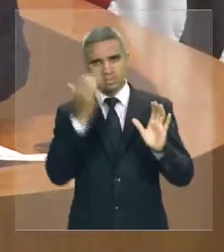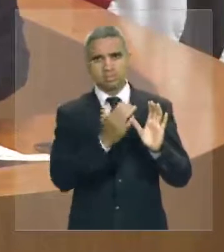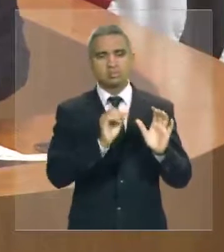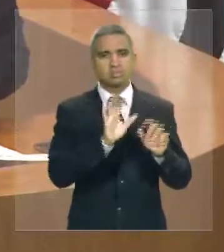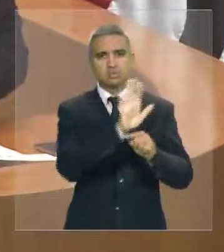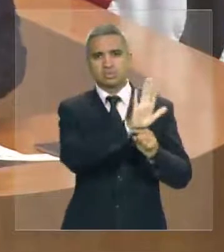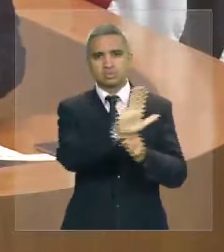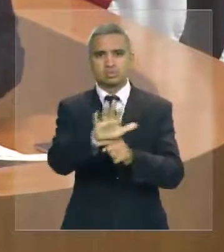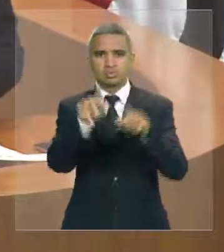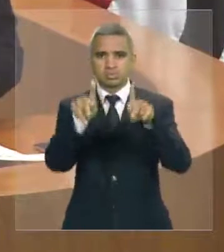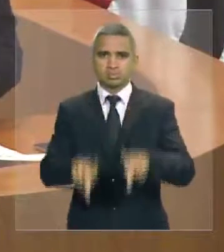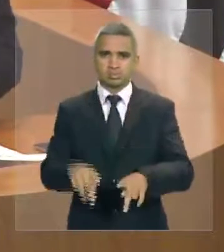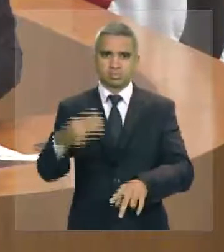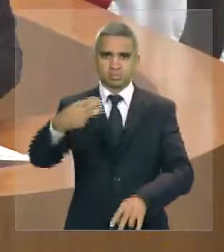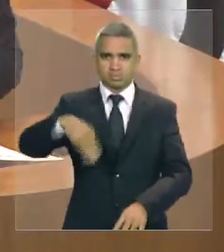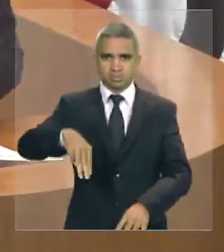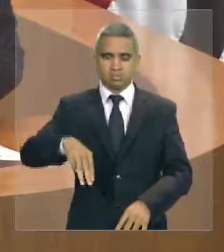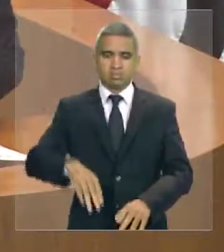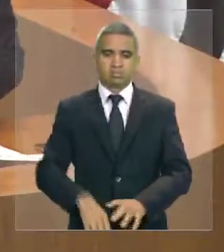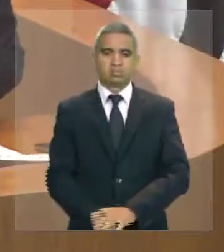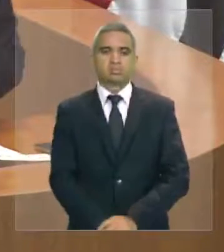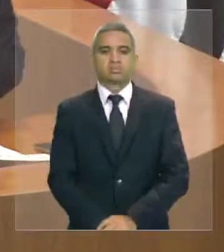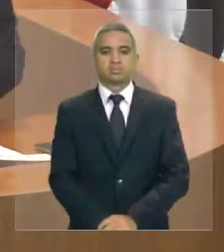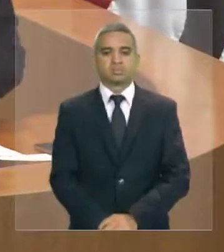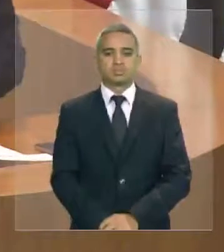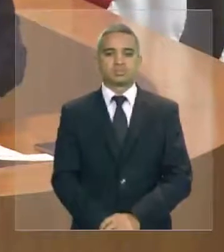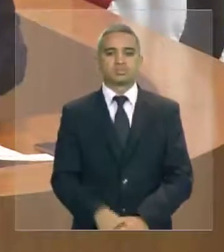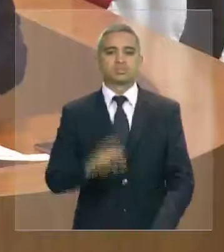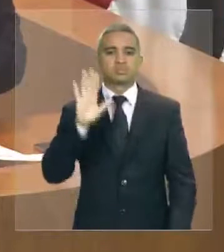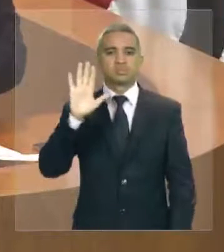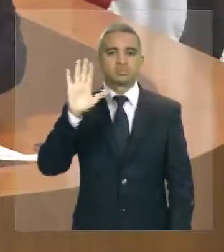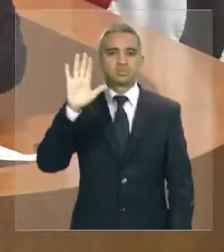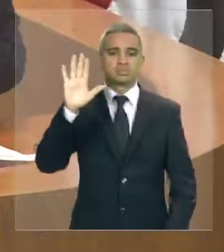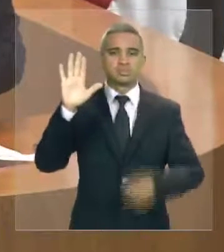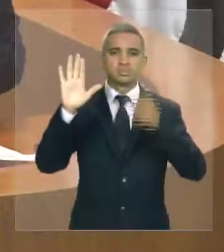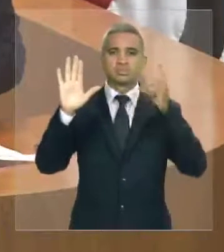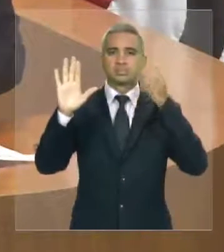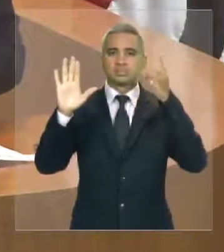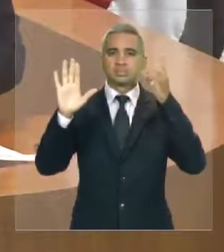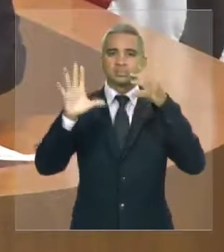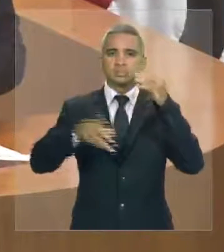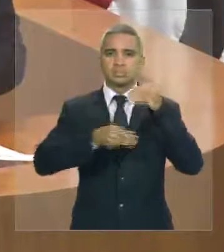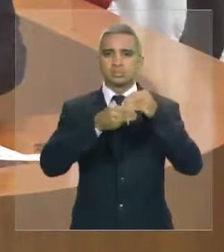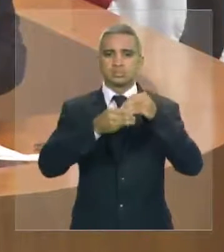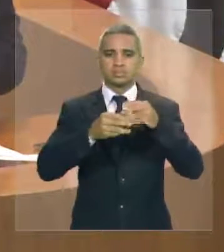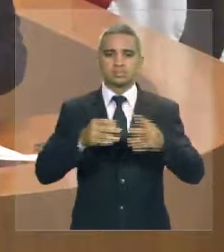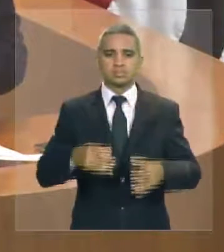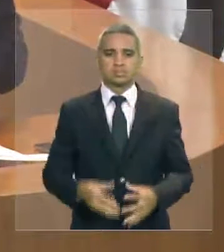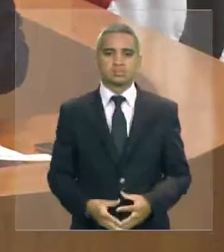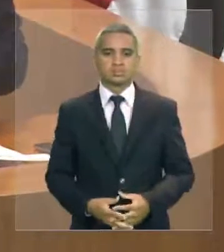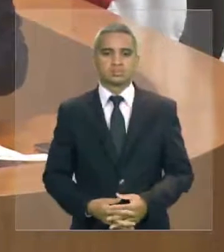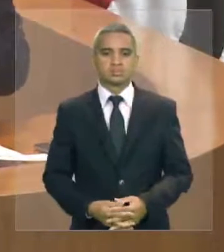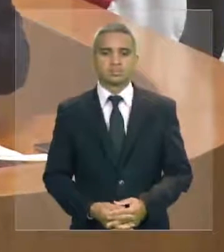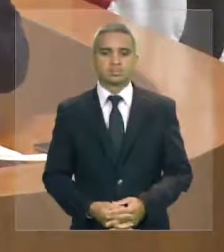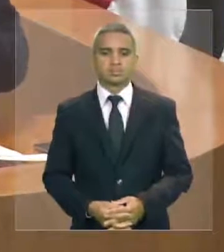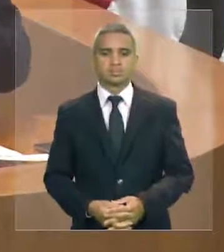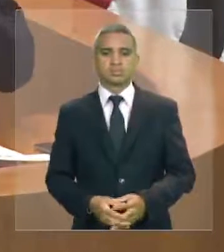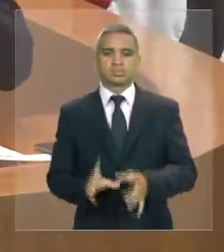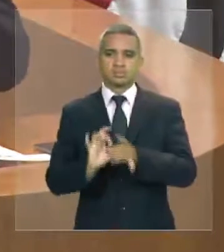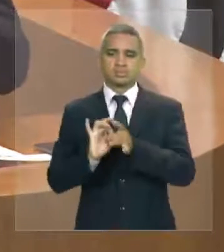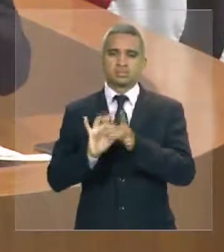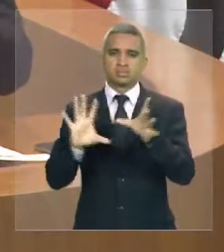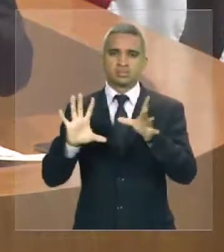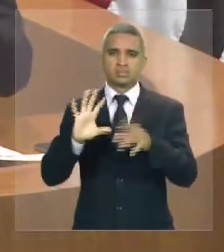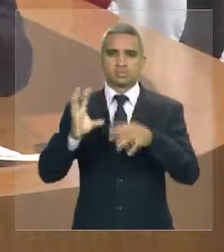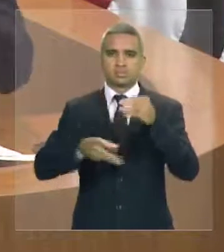São Luís. Deputado Otelino, eu gostaria de Vossa Excelência me concedesse uma parte. Concedo os